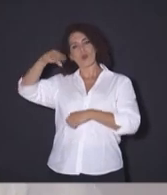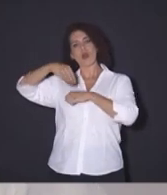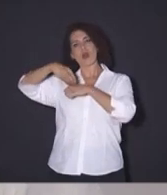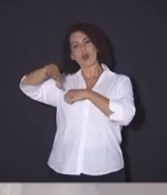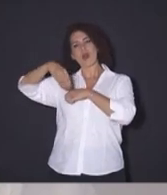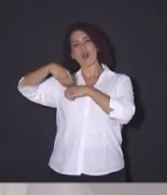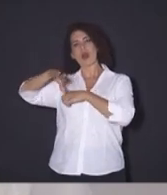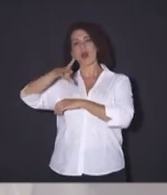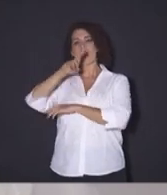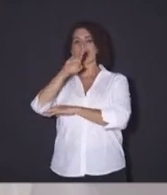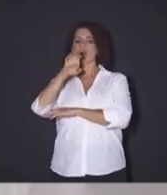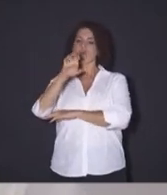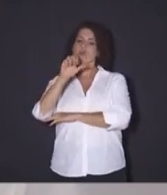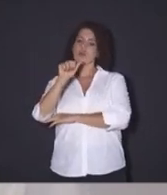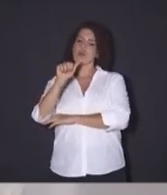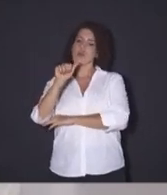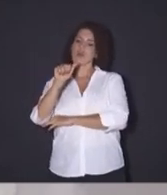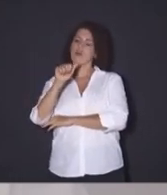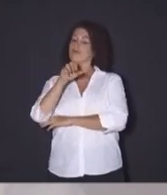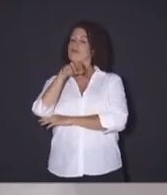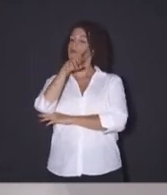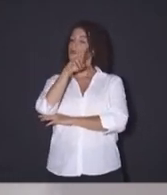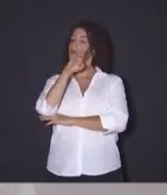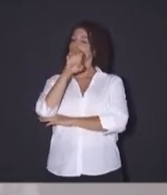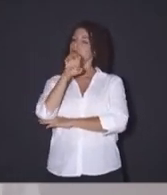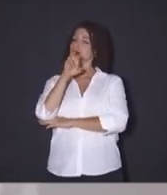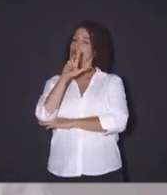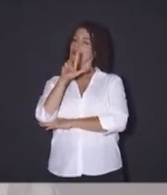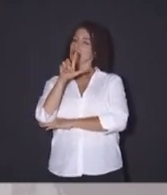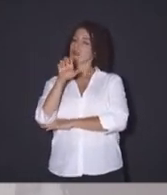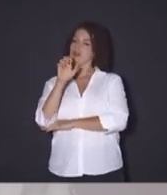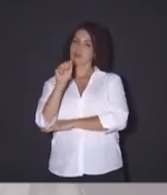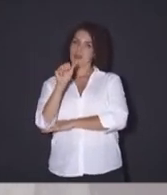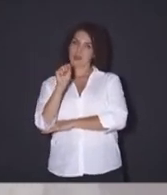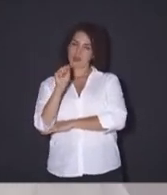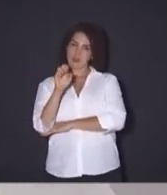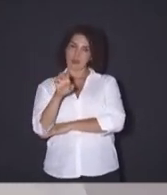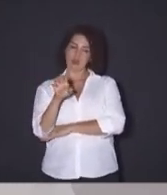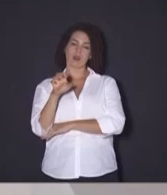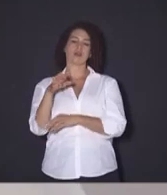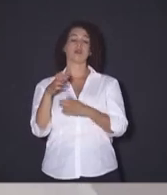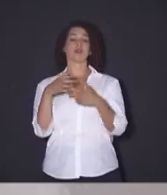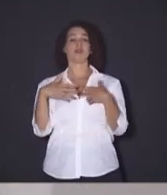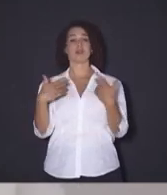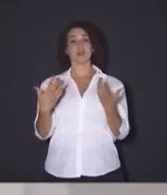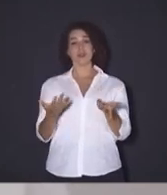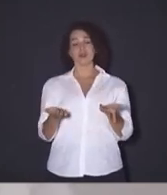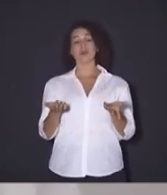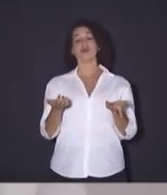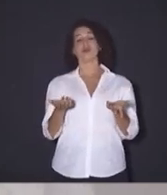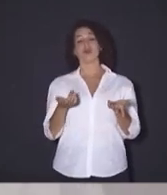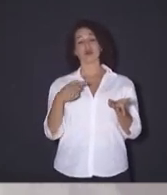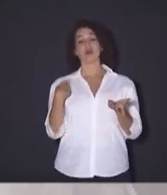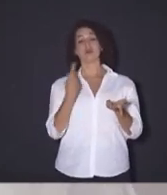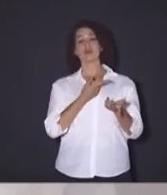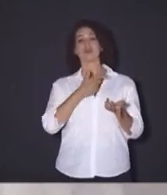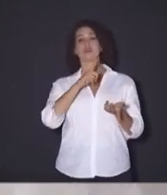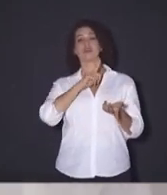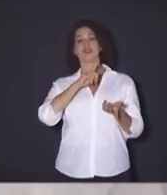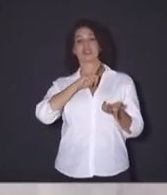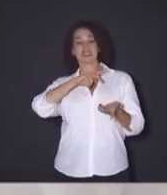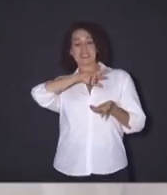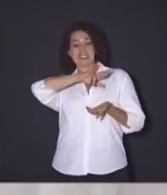lises de assessorias de políticos de assessoria de empresas então a gente vai ter uma enormidade de expressões